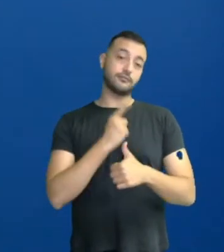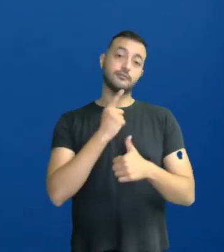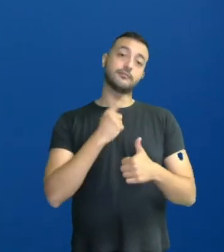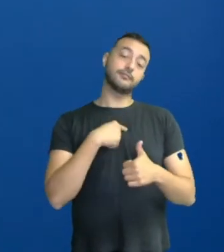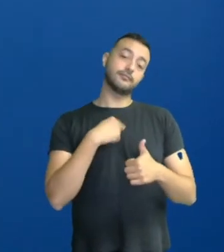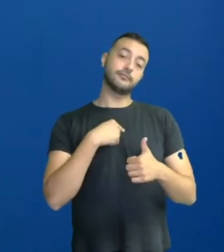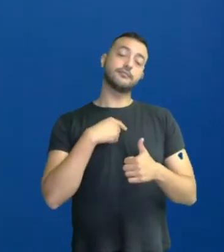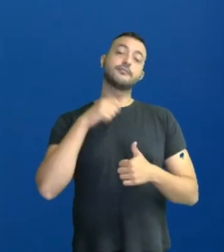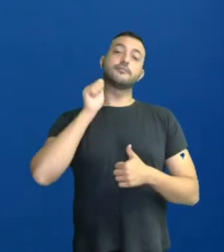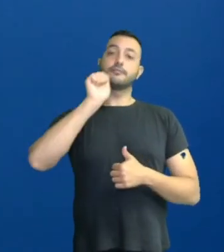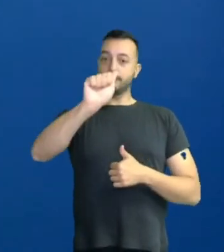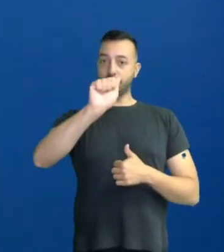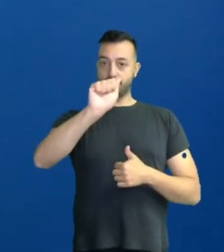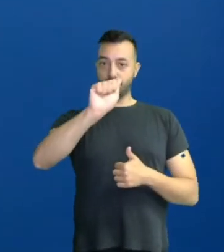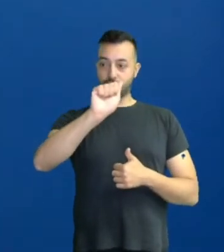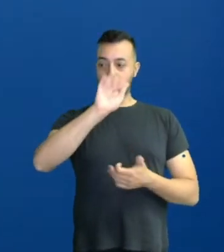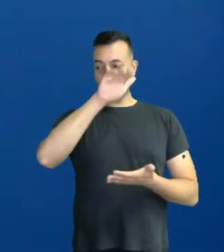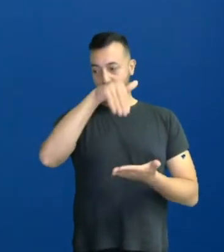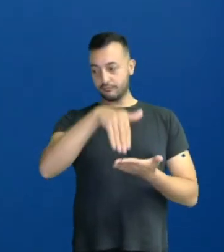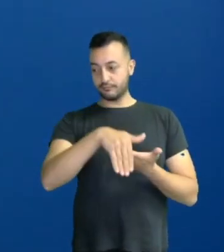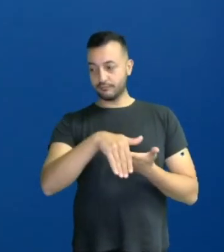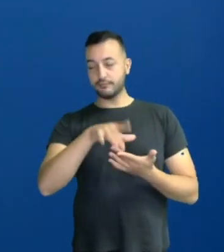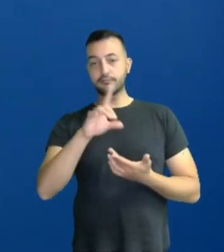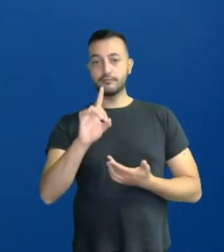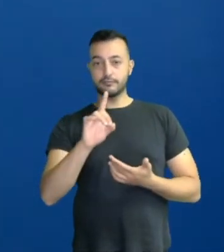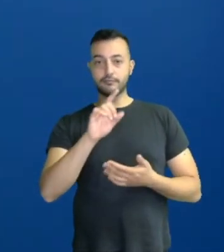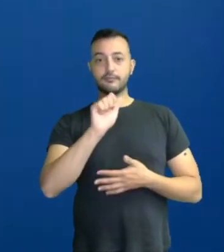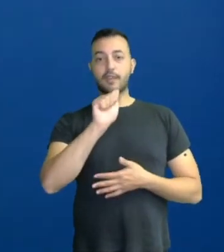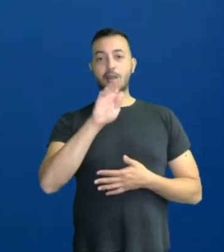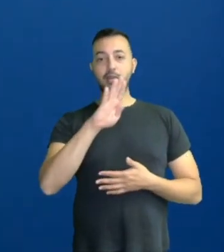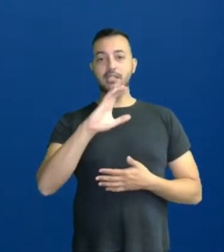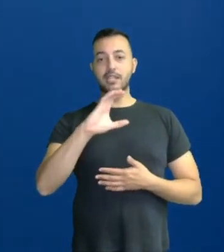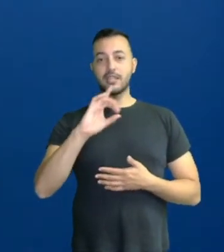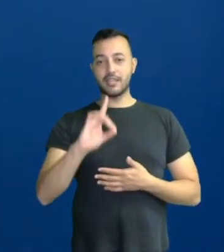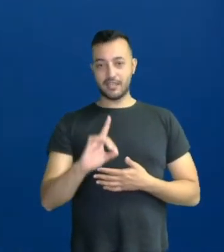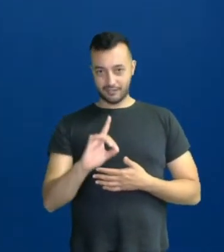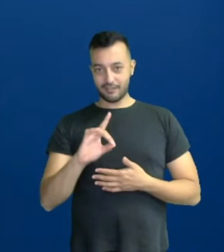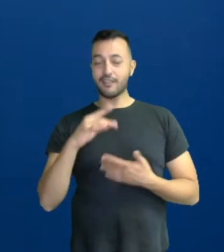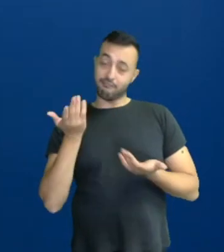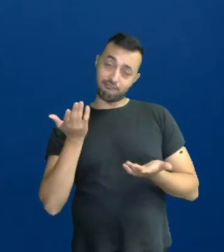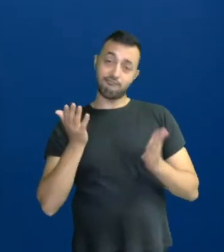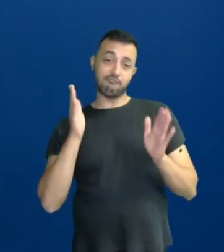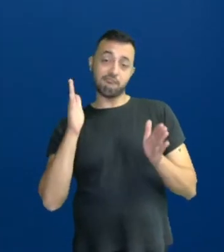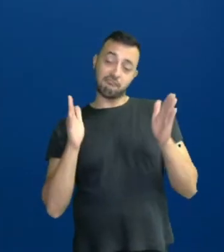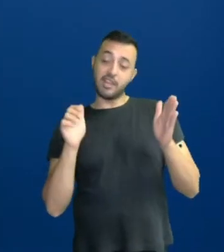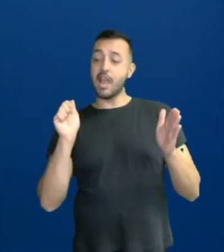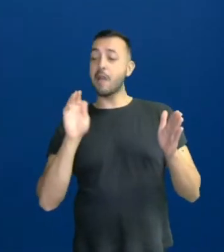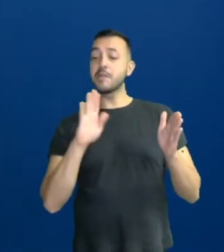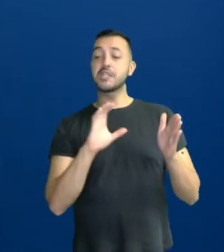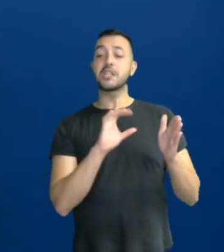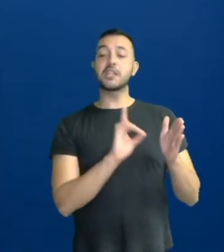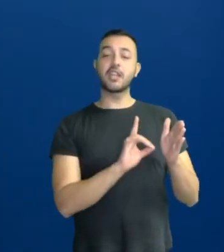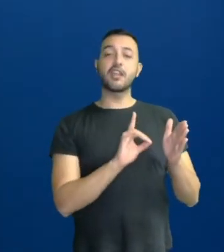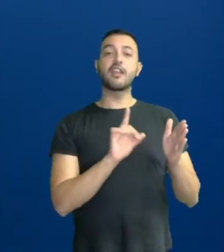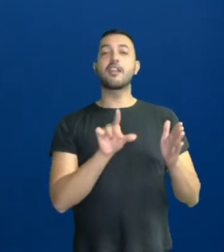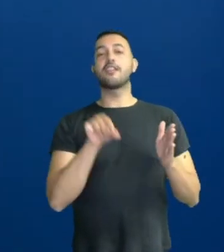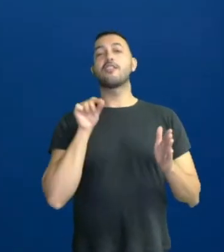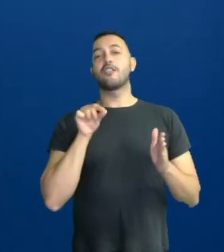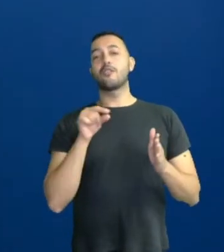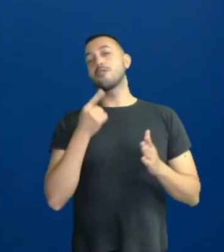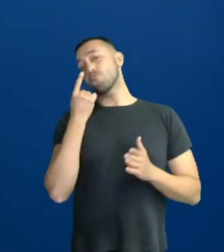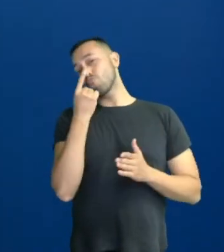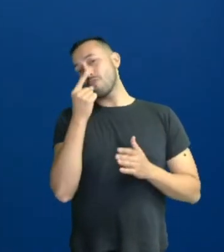tenho a alternativa A até a alternativa D, né? Isso de entre a A e a D, nós temos quem? Nós temos uma